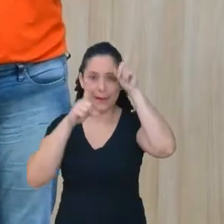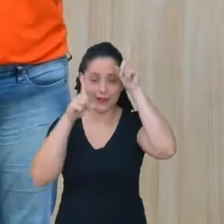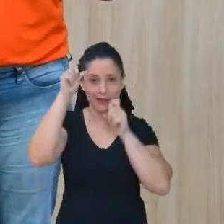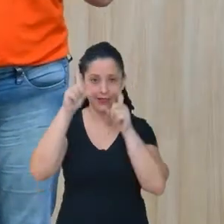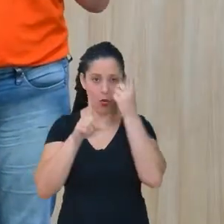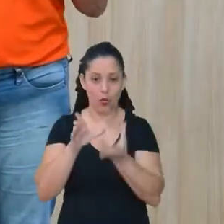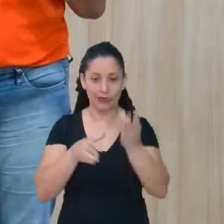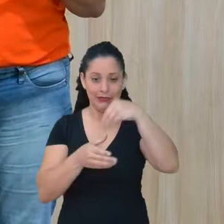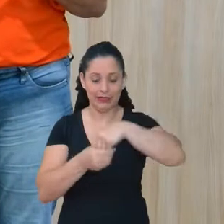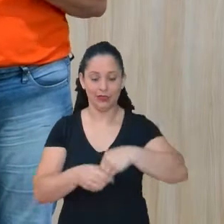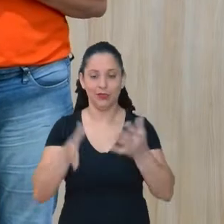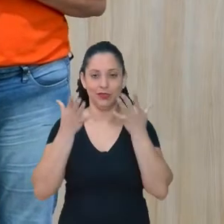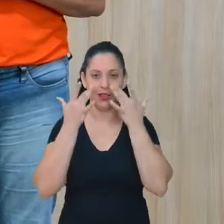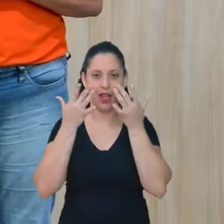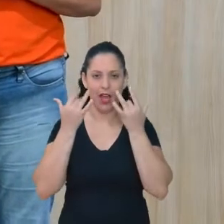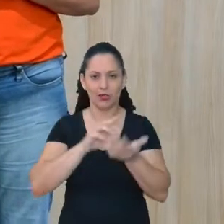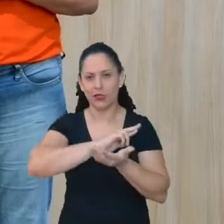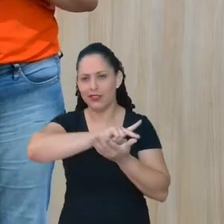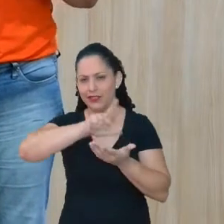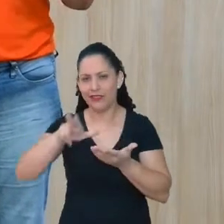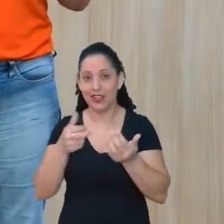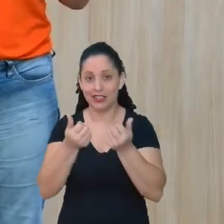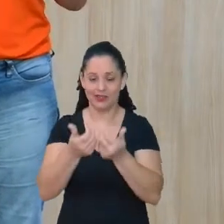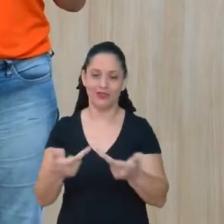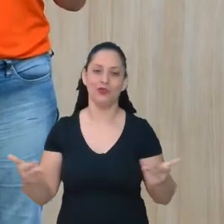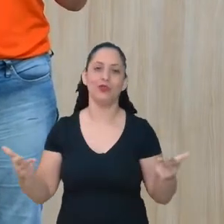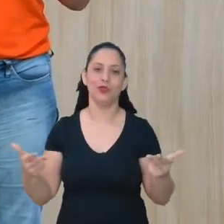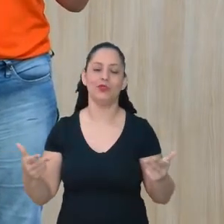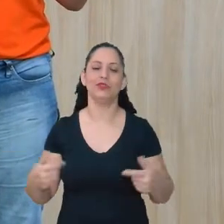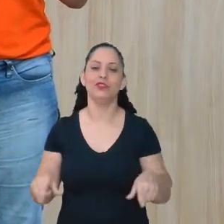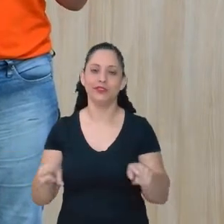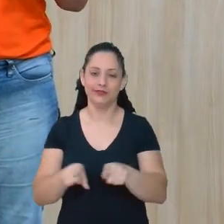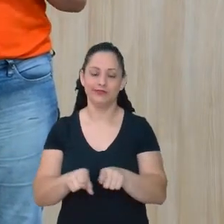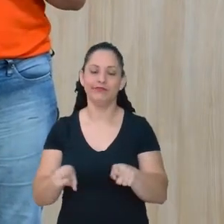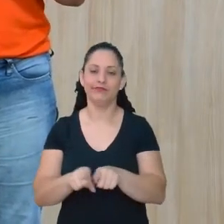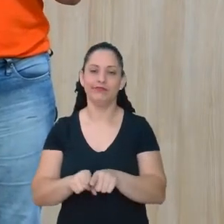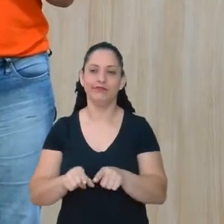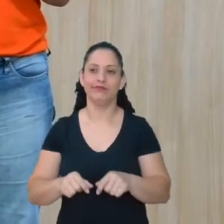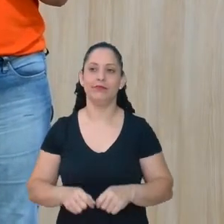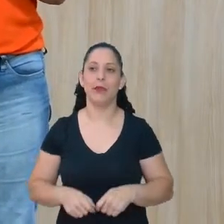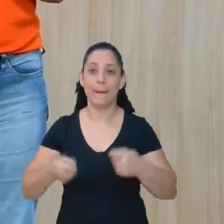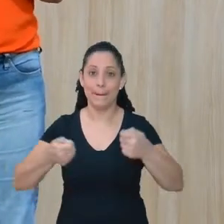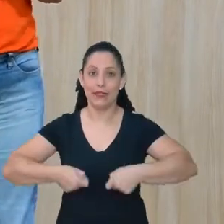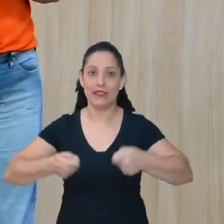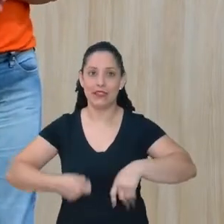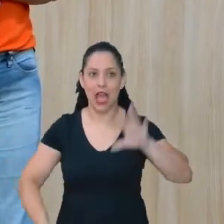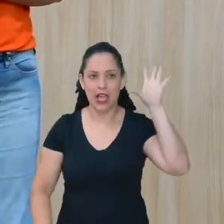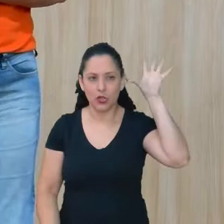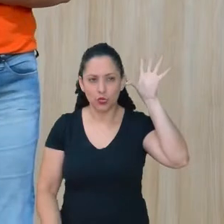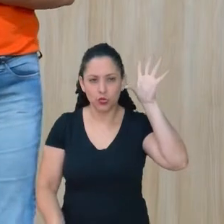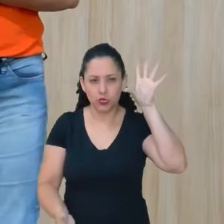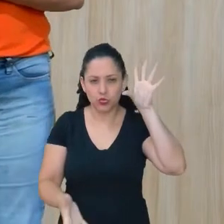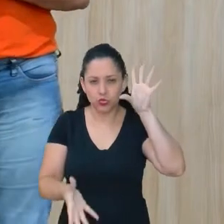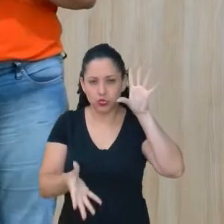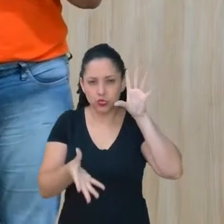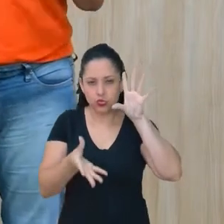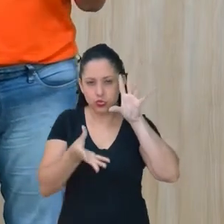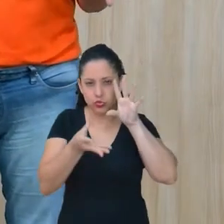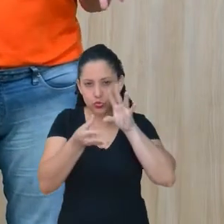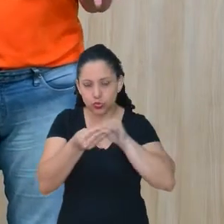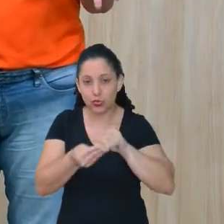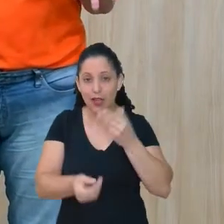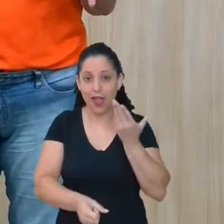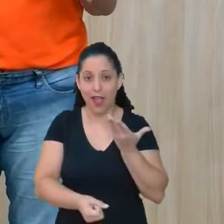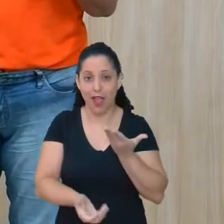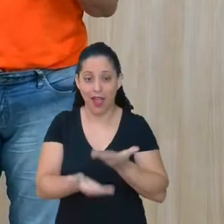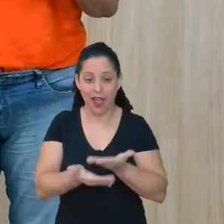Teve várias outras formas, tá, gente? A gente teve que fazer uma redução, porque a aula só